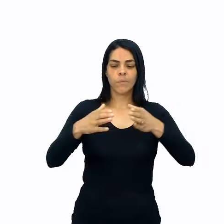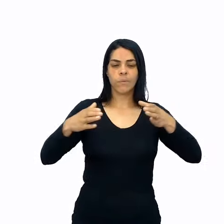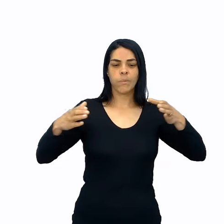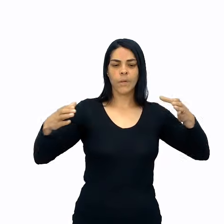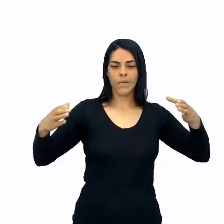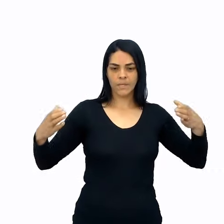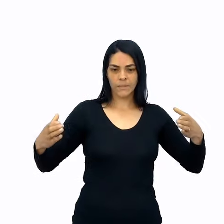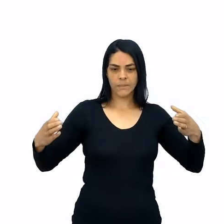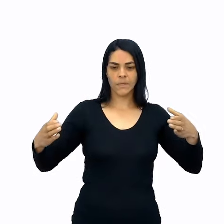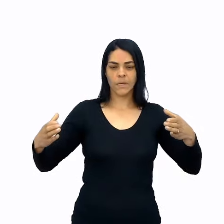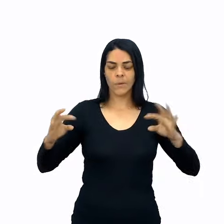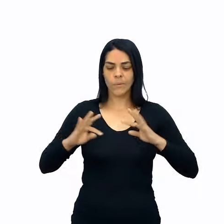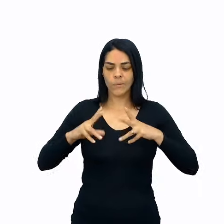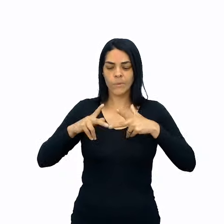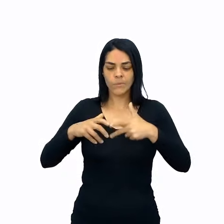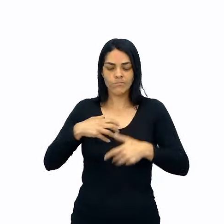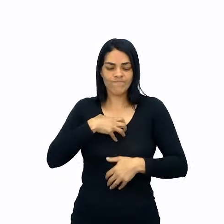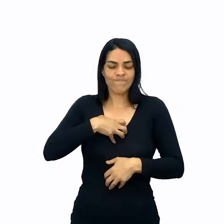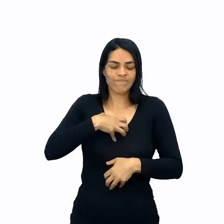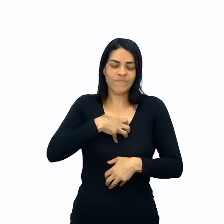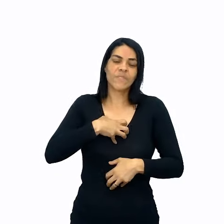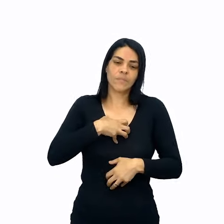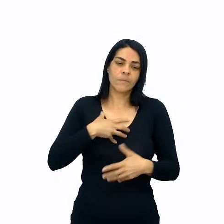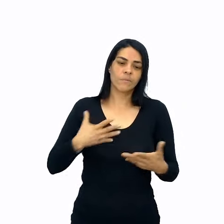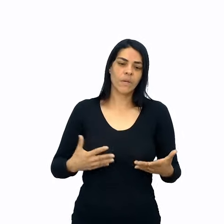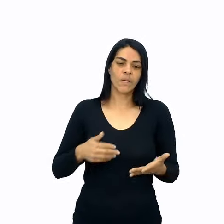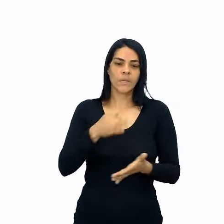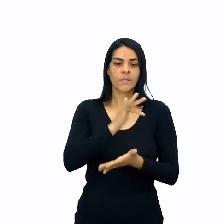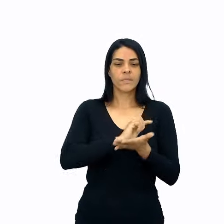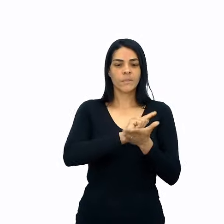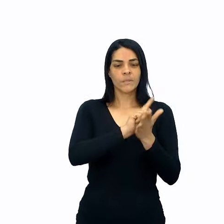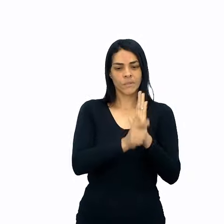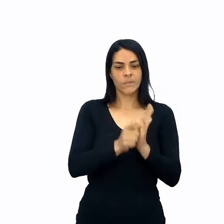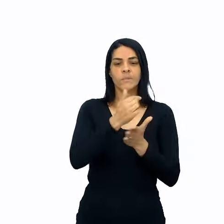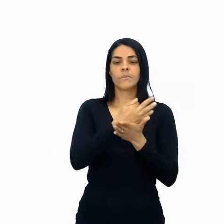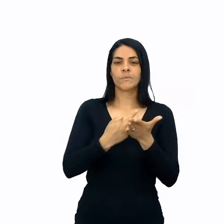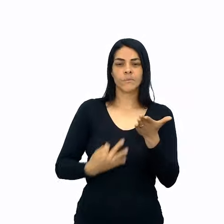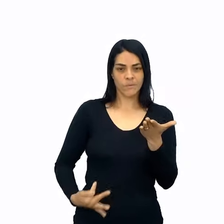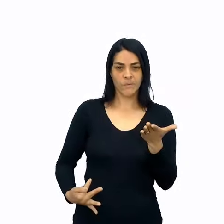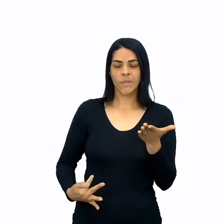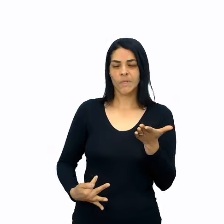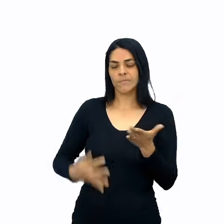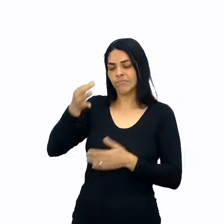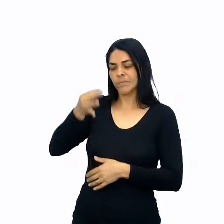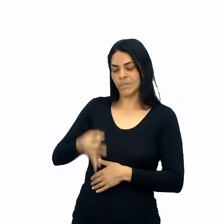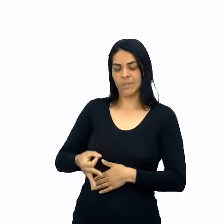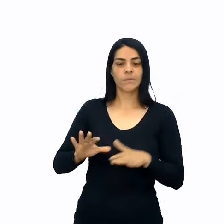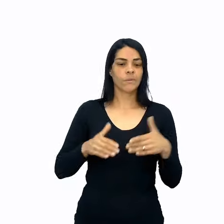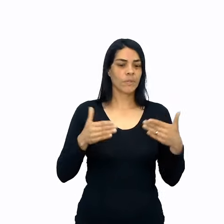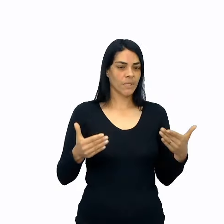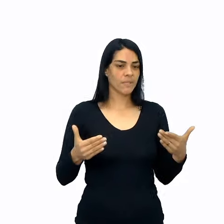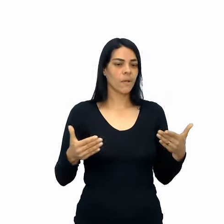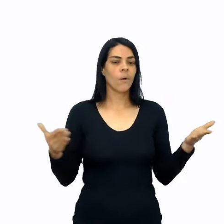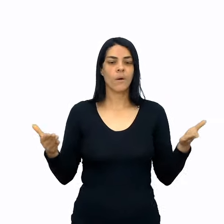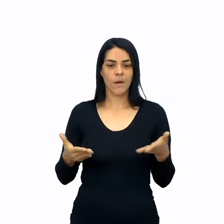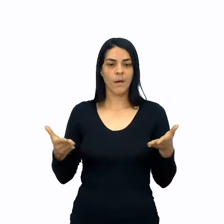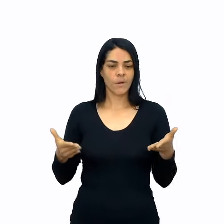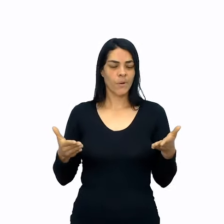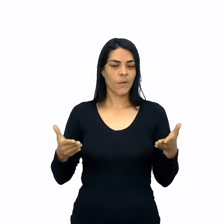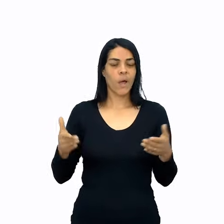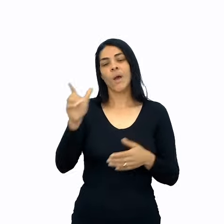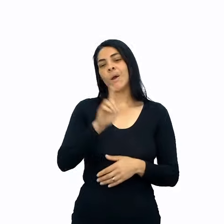em relação a produções textuais mais proficientes. Então, para isso, vamos agora, é claro,